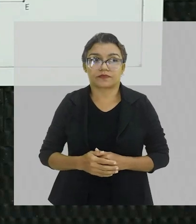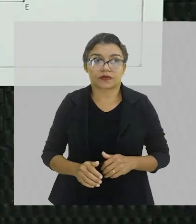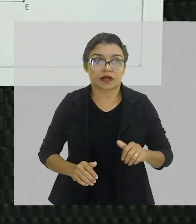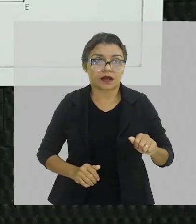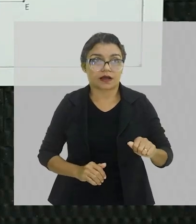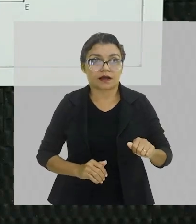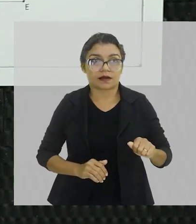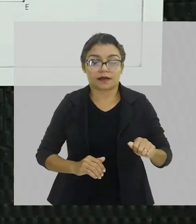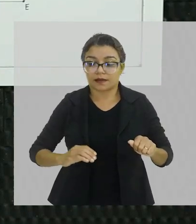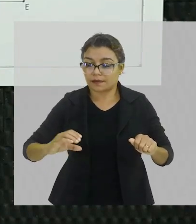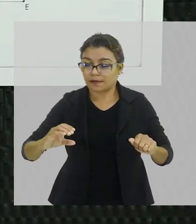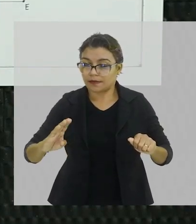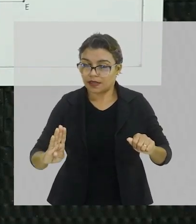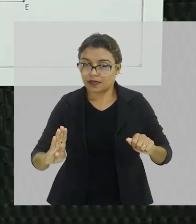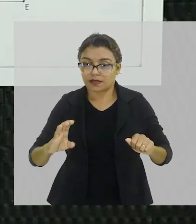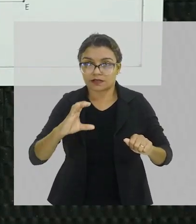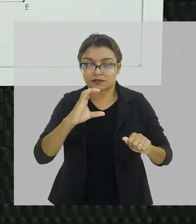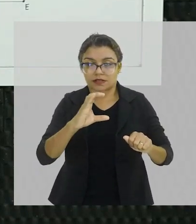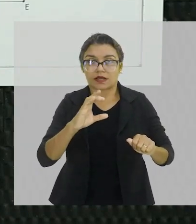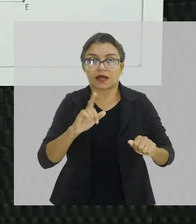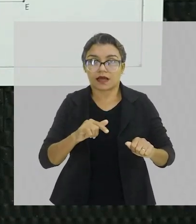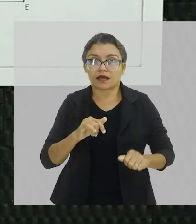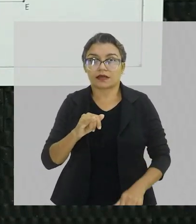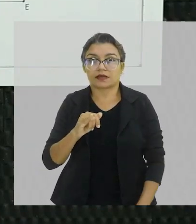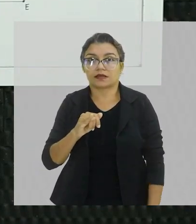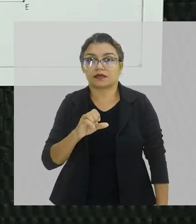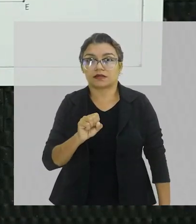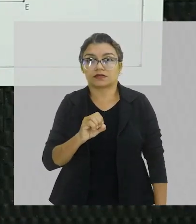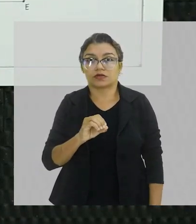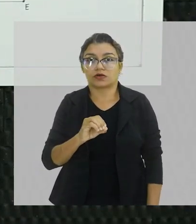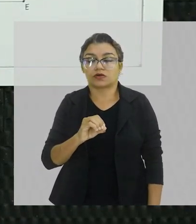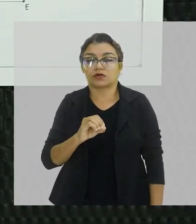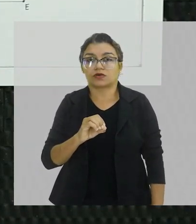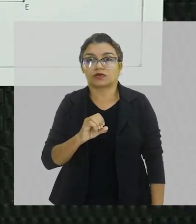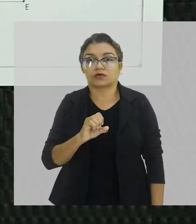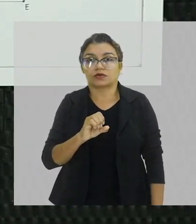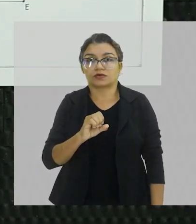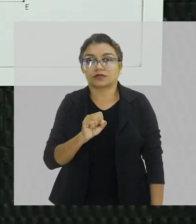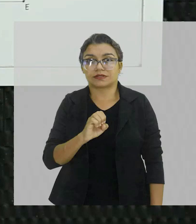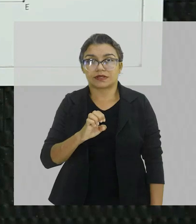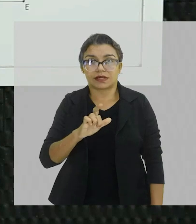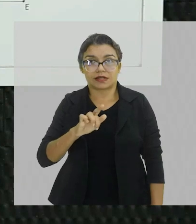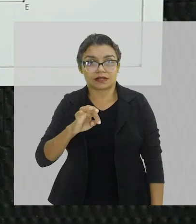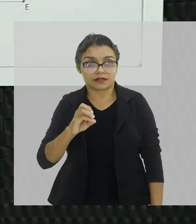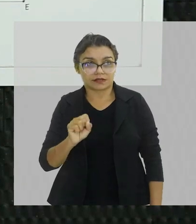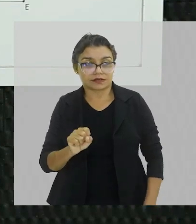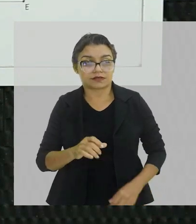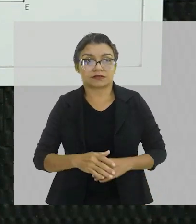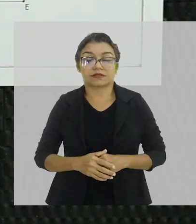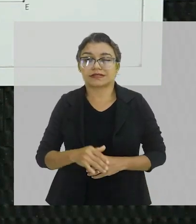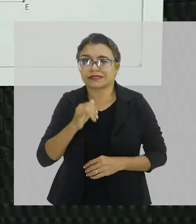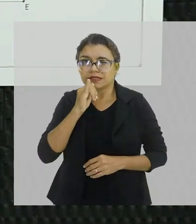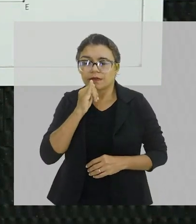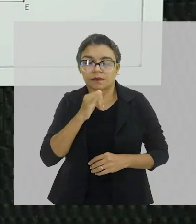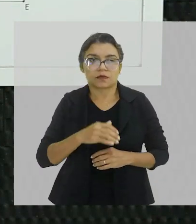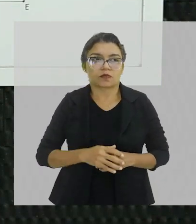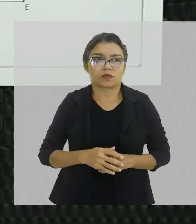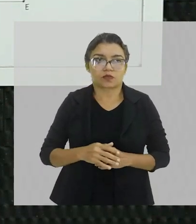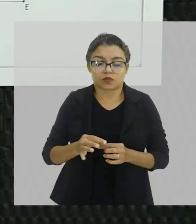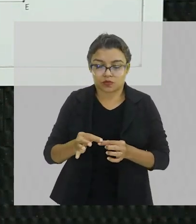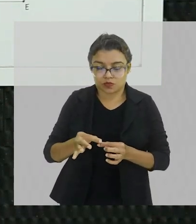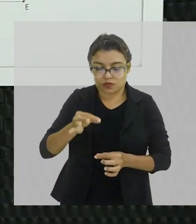isósceles. Porque esse aqui é raio e esse aqui é raio. Ó. Isso quer dizer que essa altura aqui,